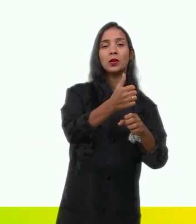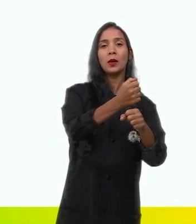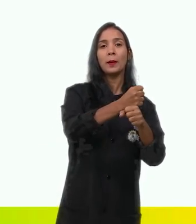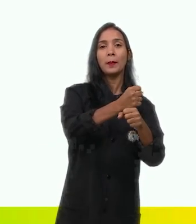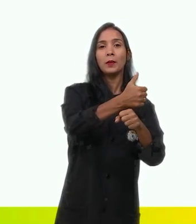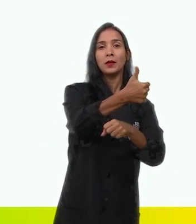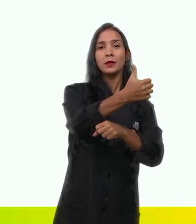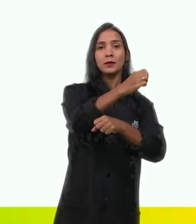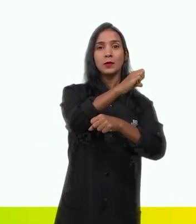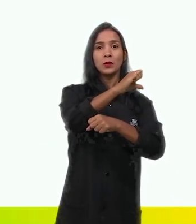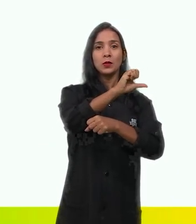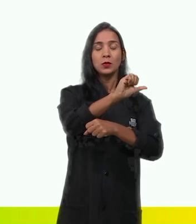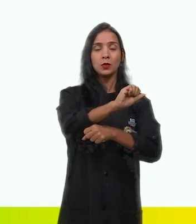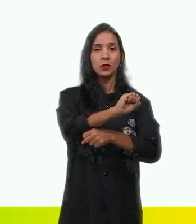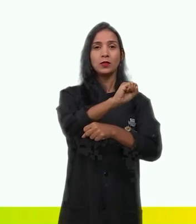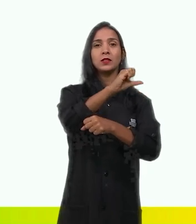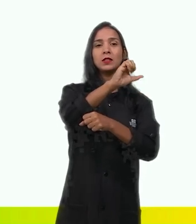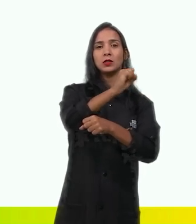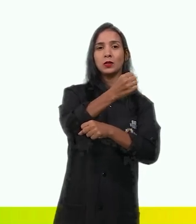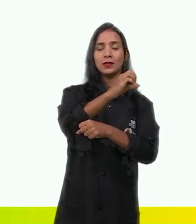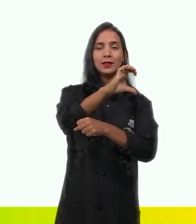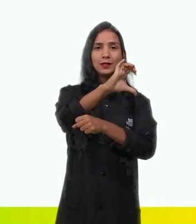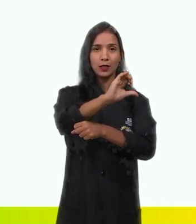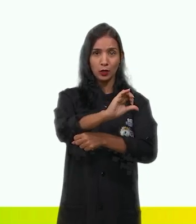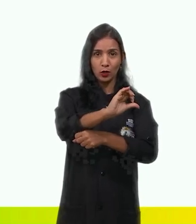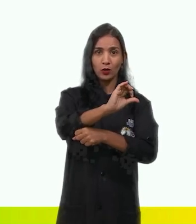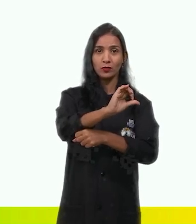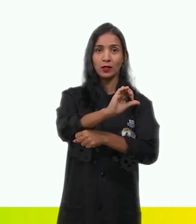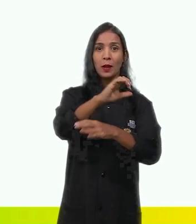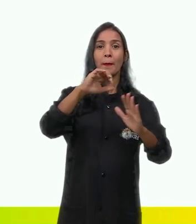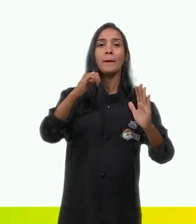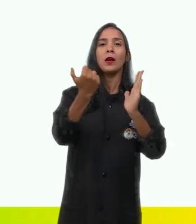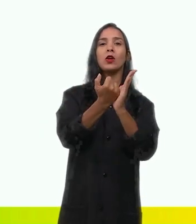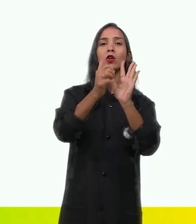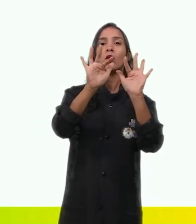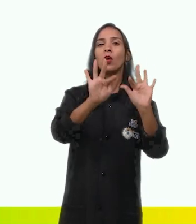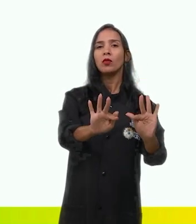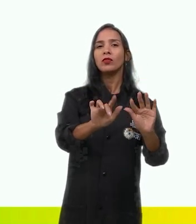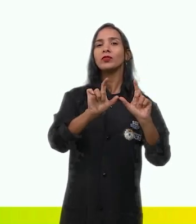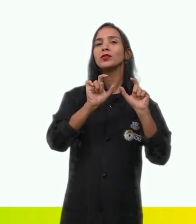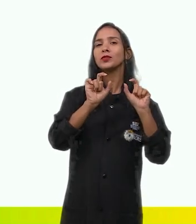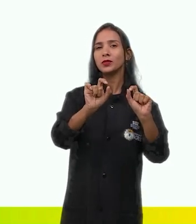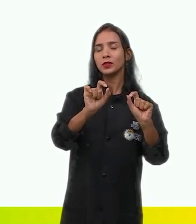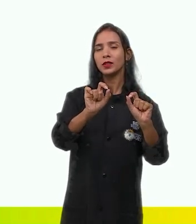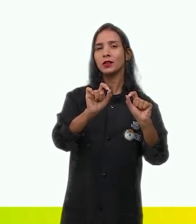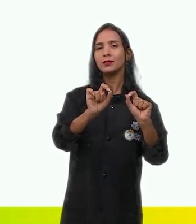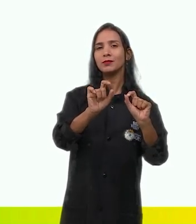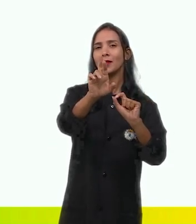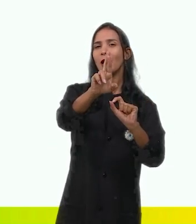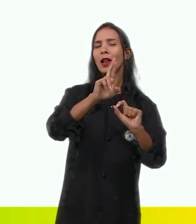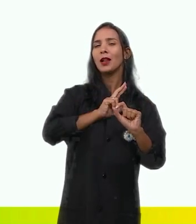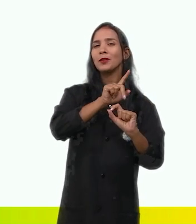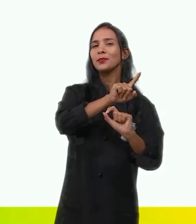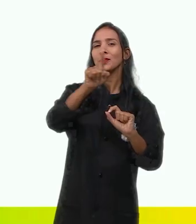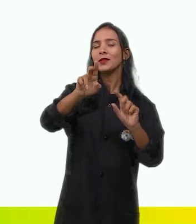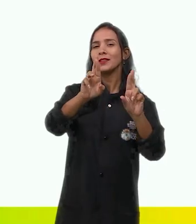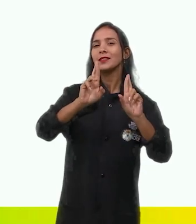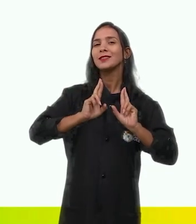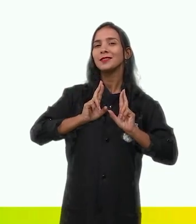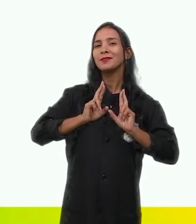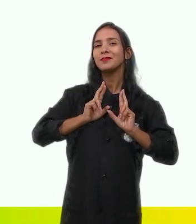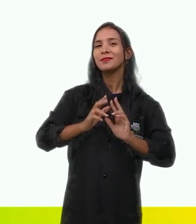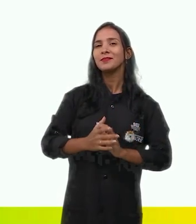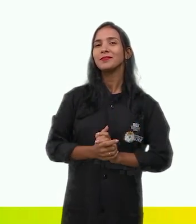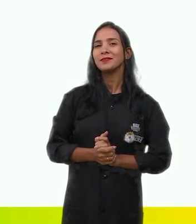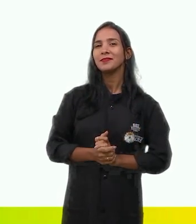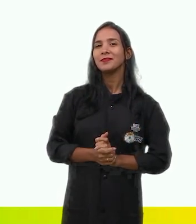do... Eu falei sobre isso. E aí, fala aí que eu escuto. Muito